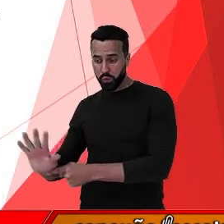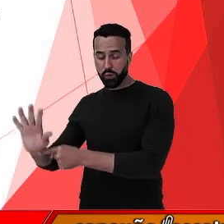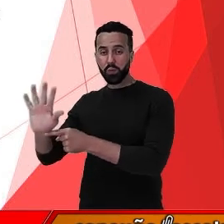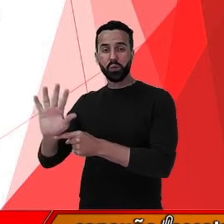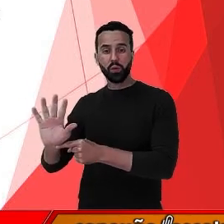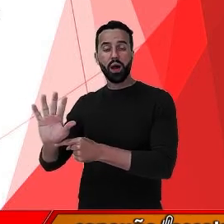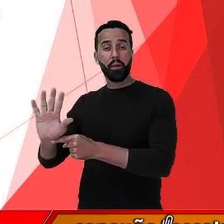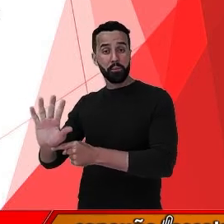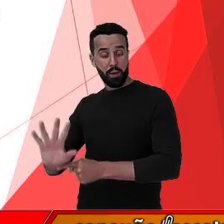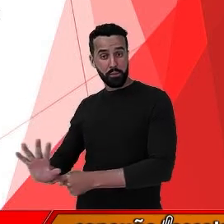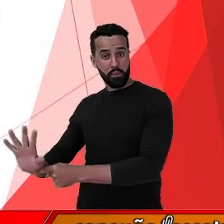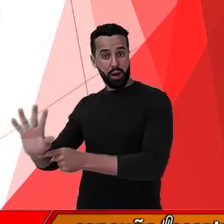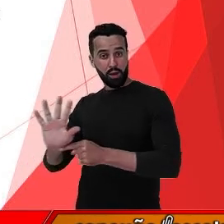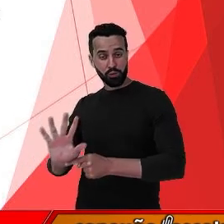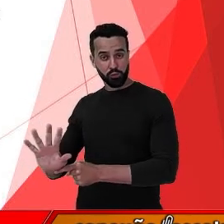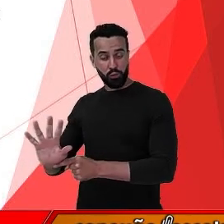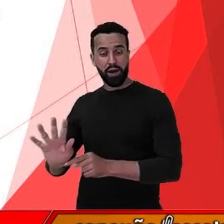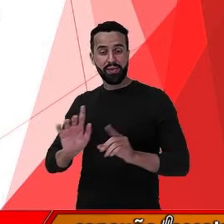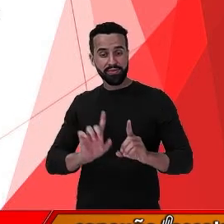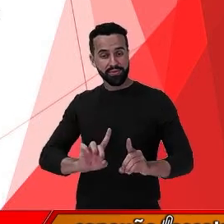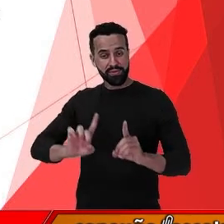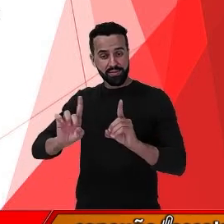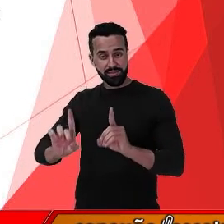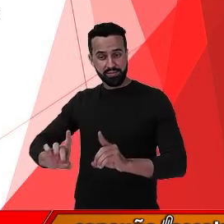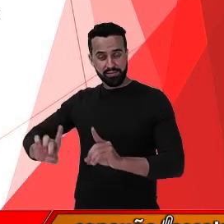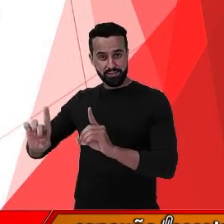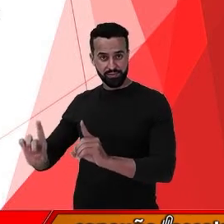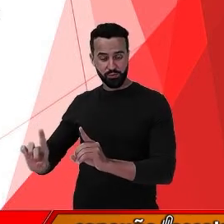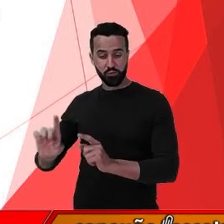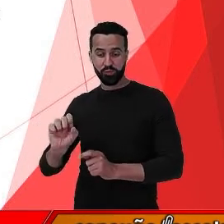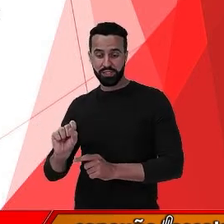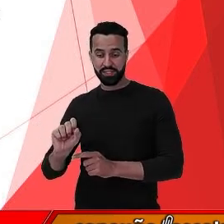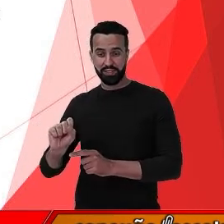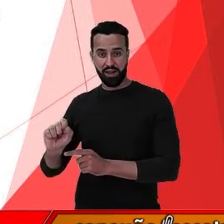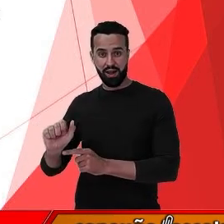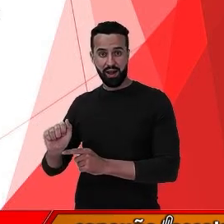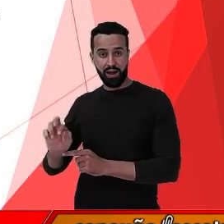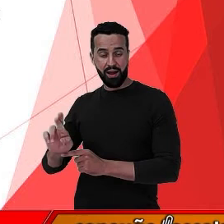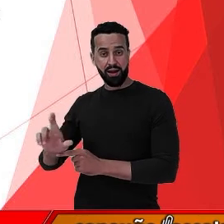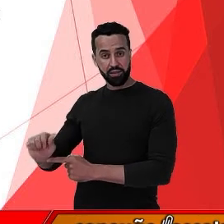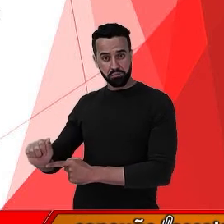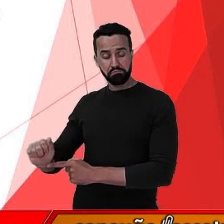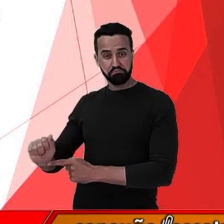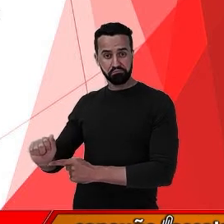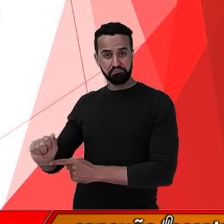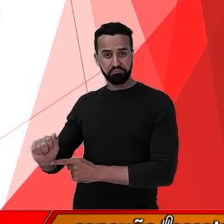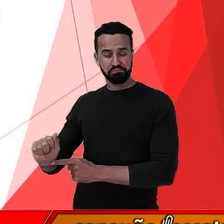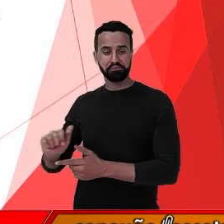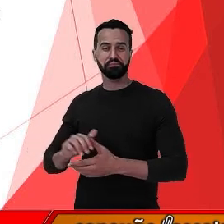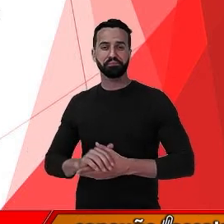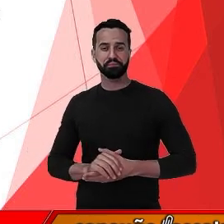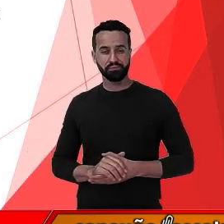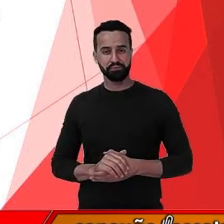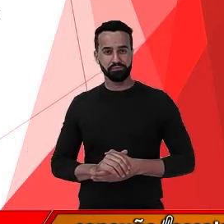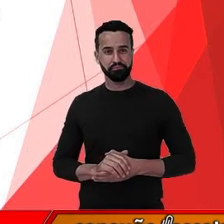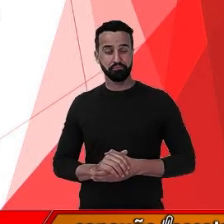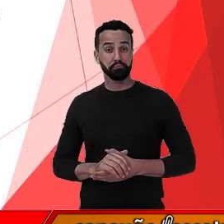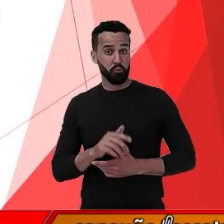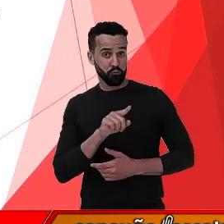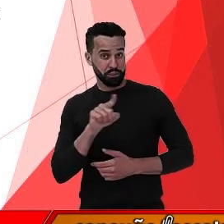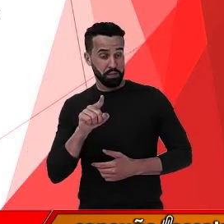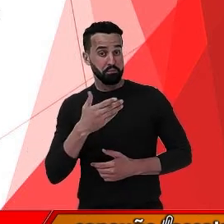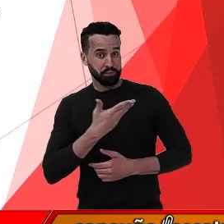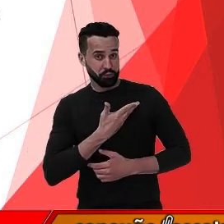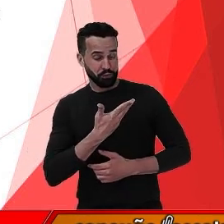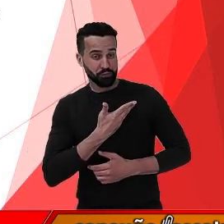fica abaixo do deserto do Saara, inferior ao deserto do Saara, beleza? Amigão, a